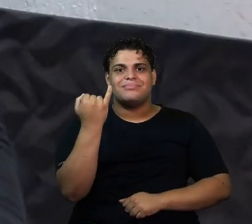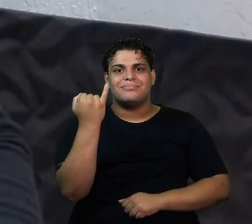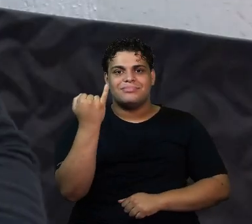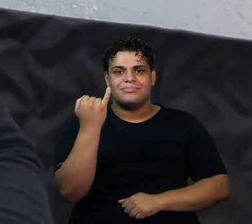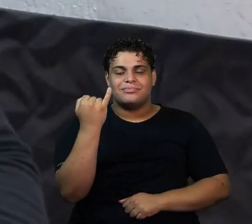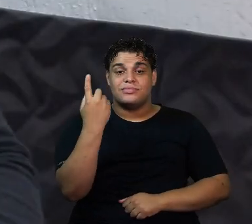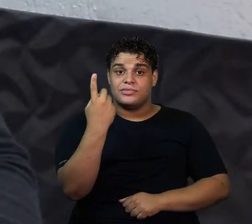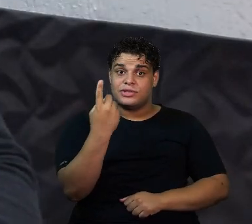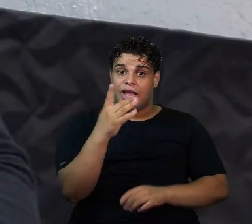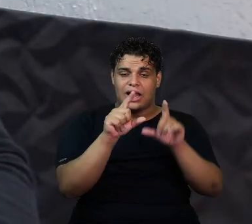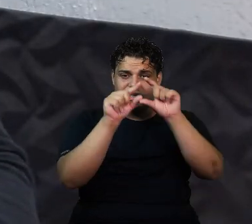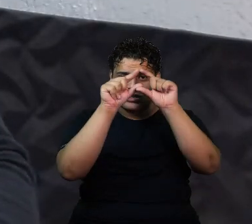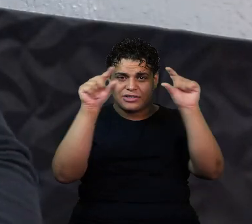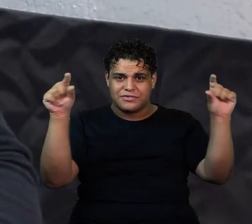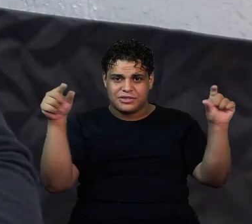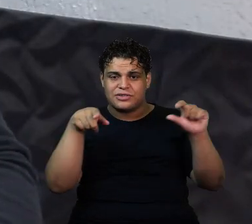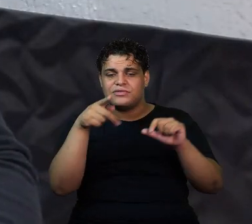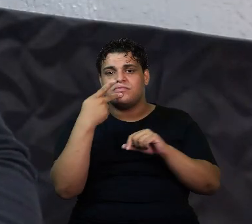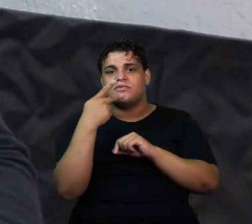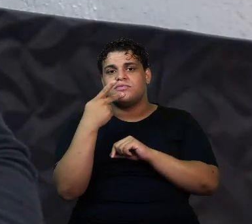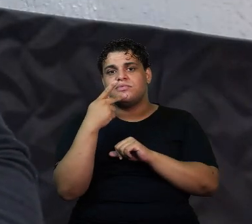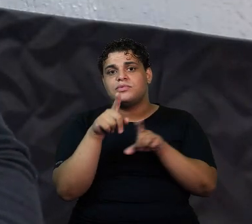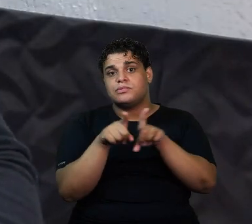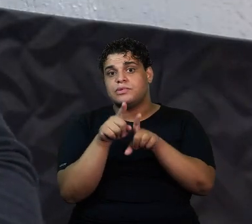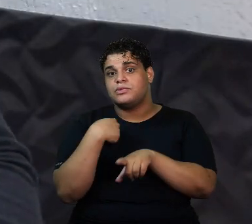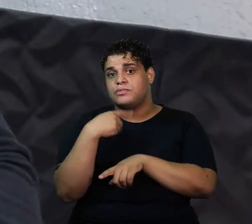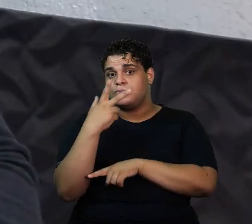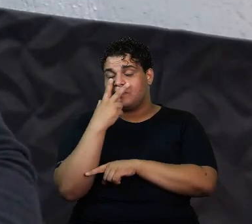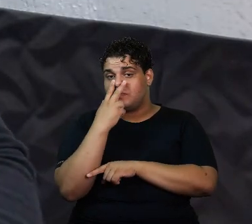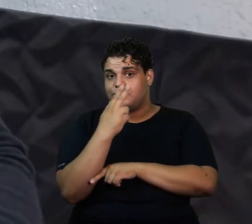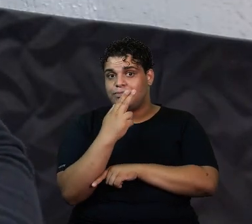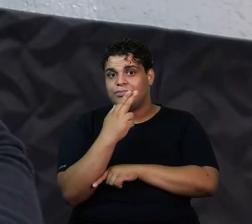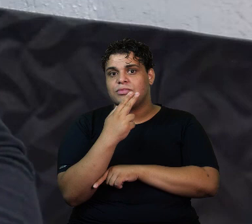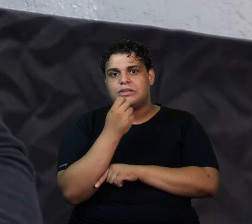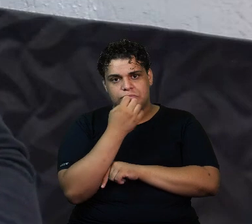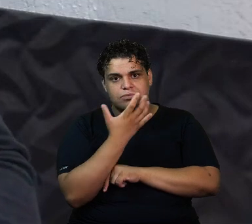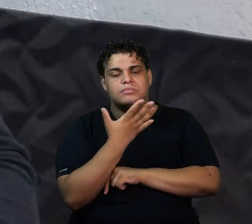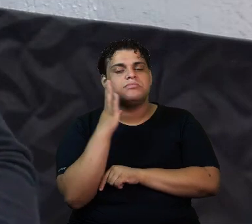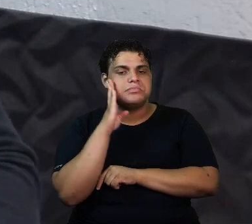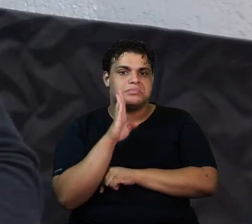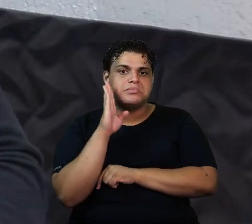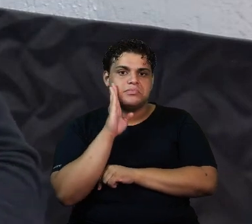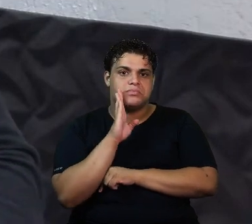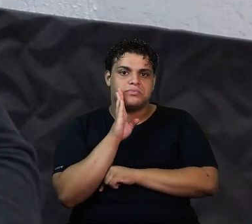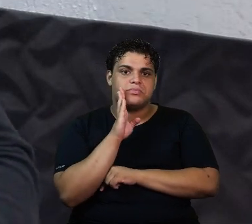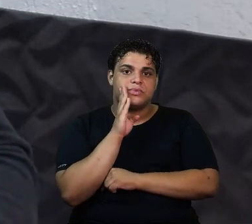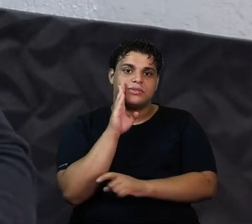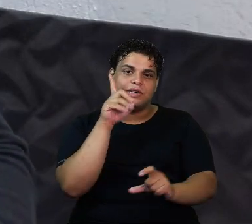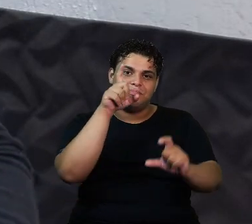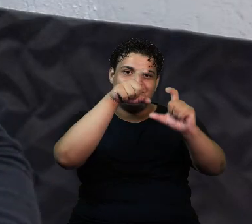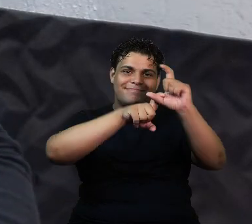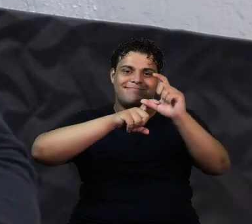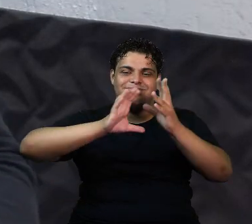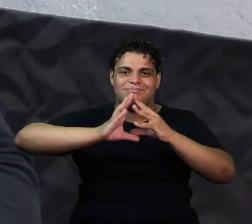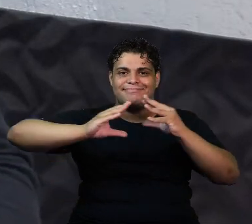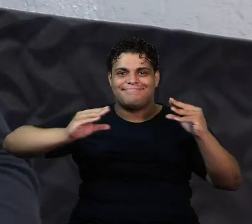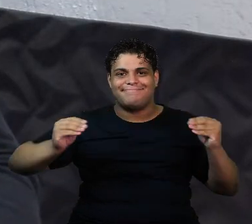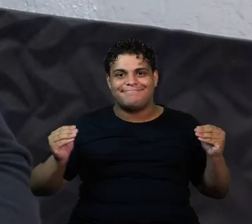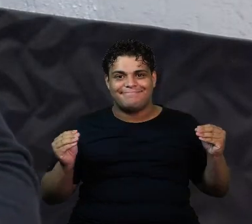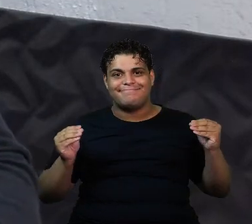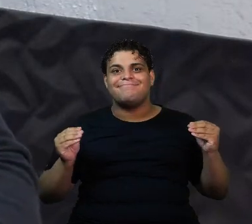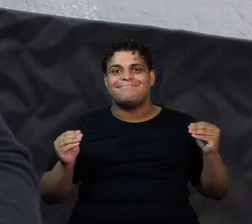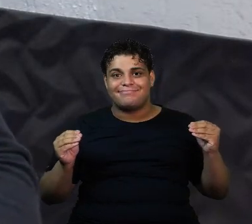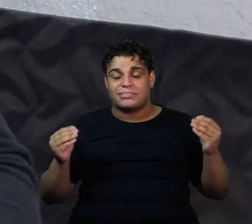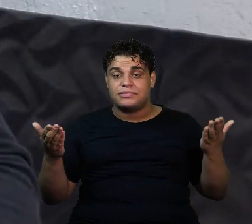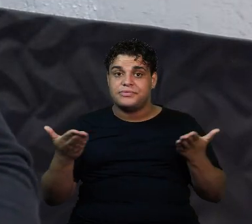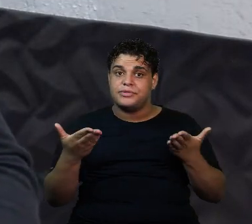E essa frase que você citou também eu acho muito válida e muito bacana, que é ser parte da solução, né? Então,